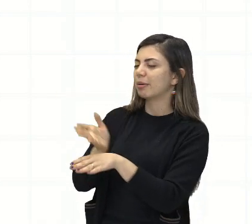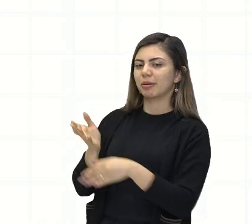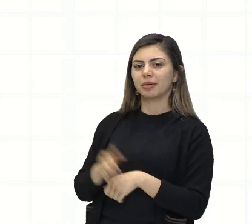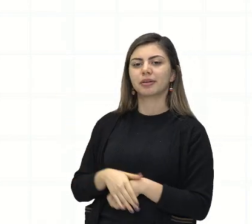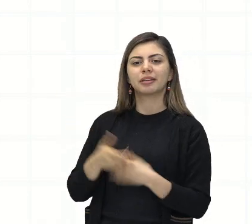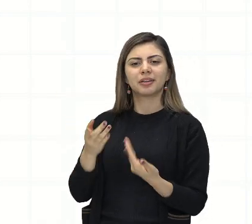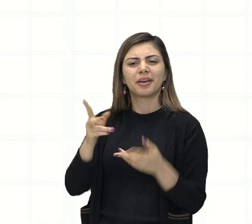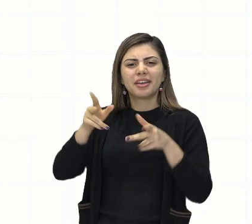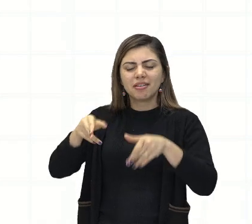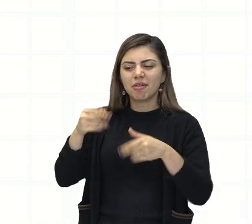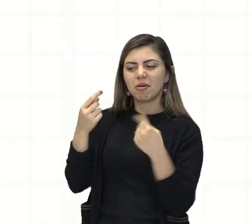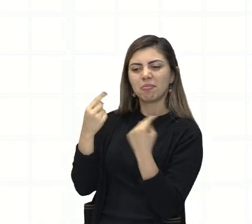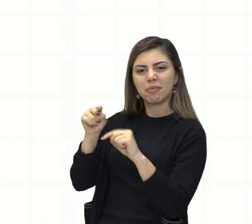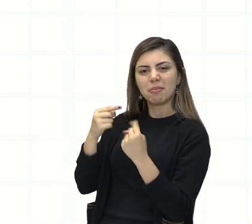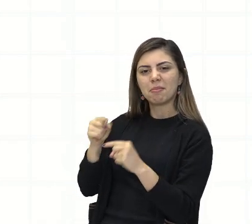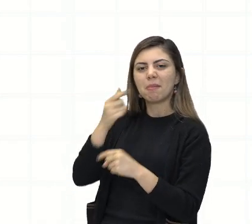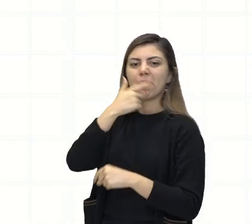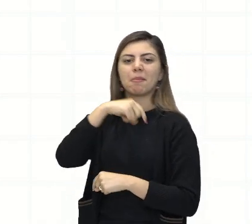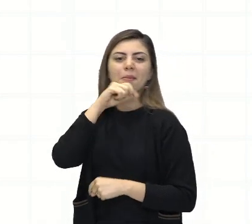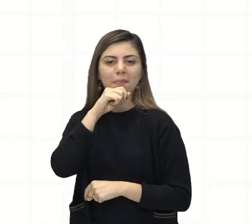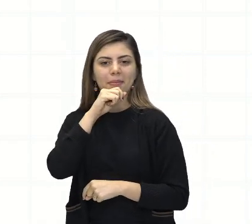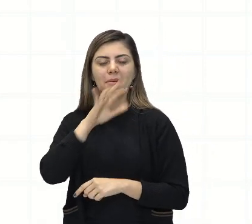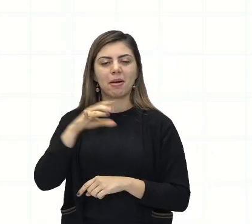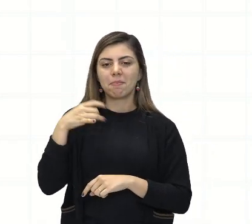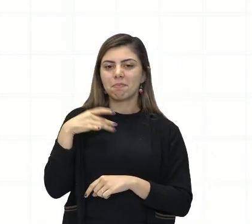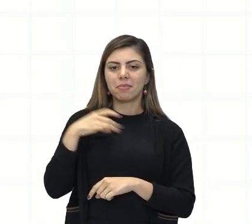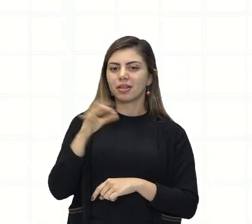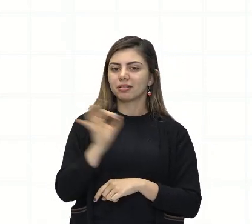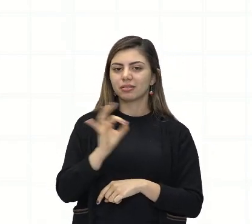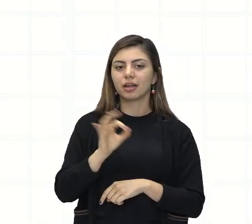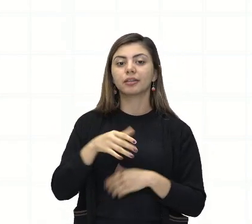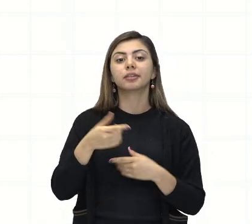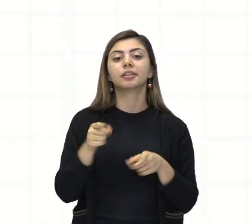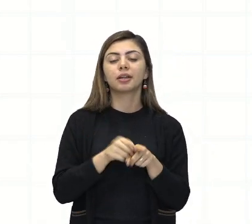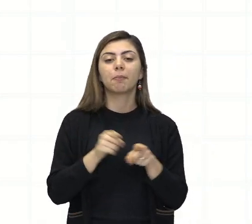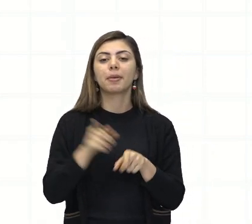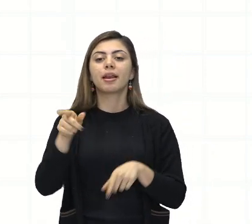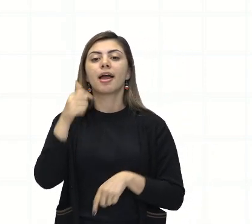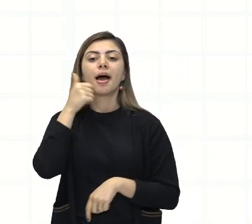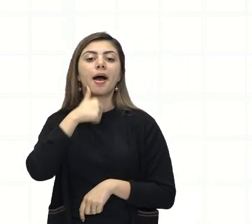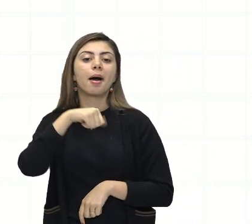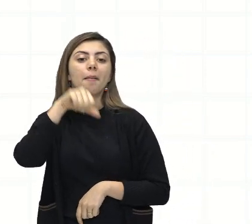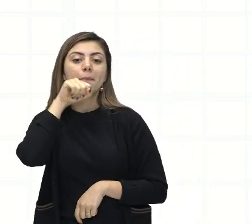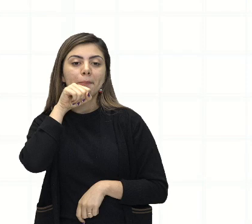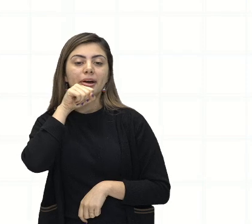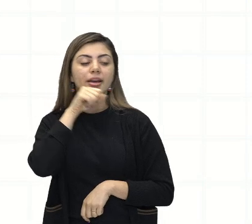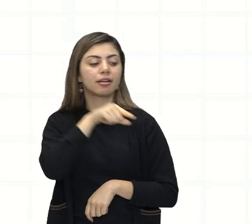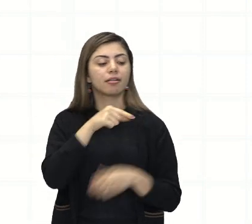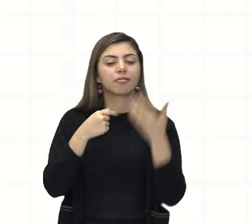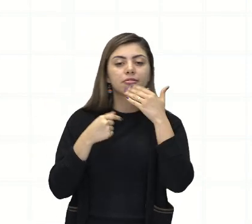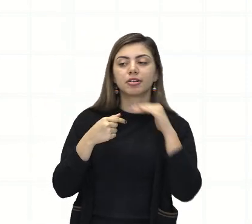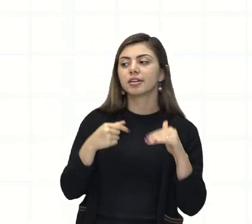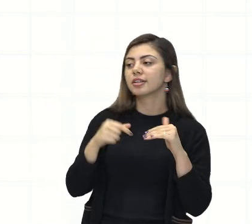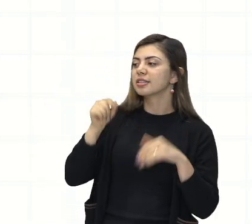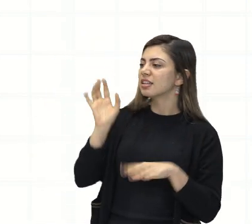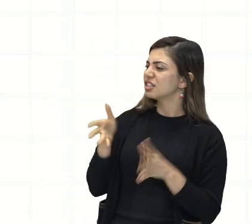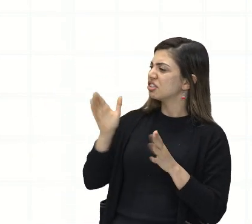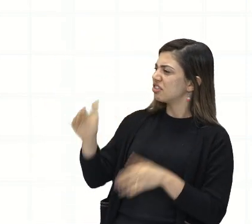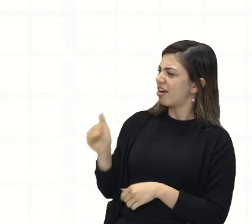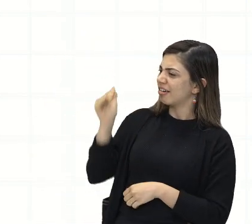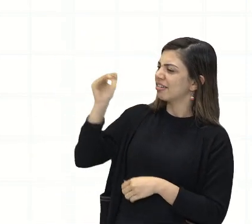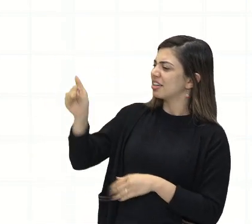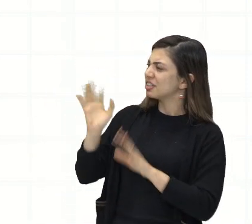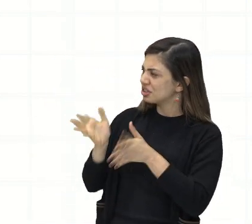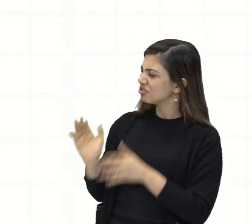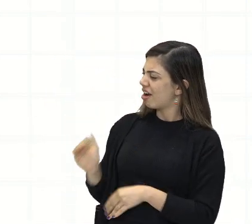se não tivesse medo porque era o pai. Costumava também dirigir-se à mãe desse jeito: menina grande, menina grande. Então a nossa Nininha